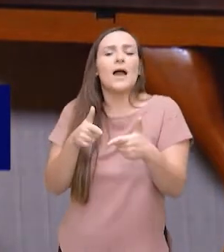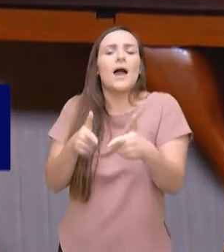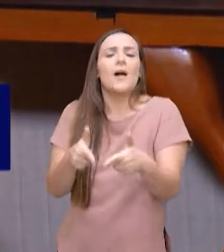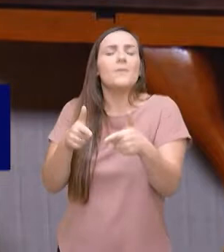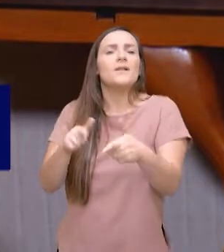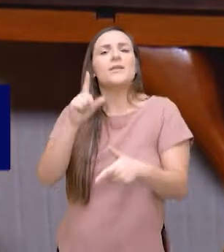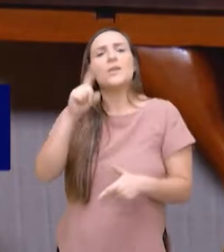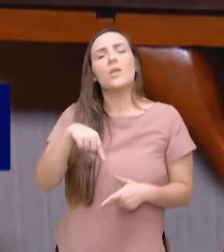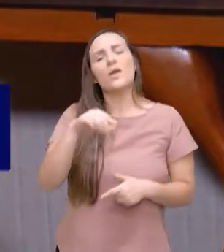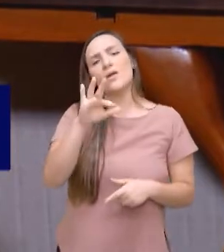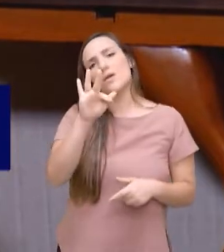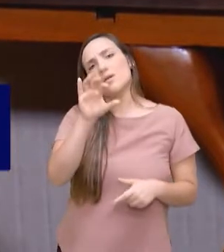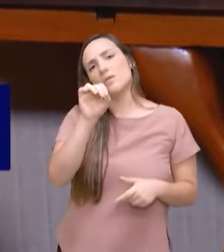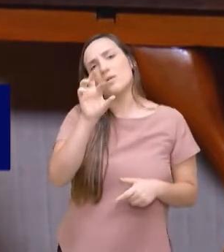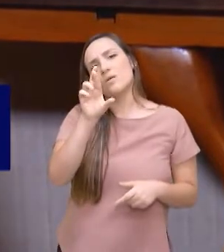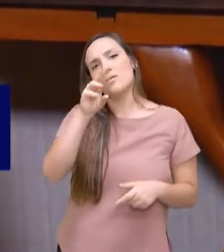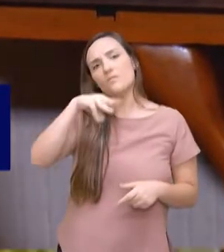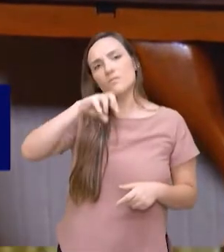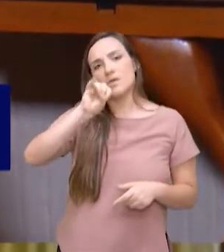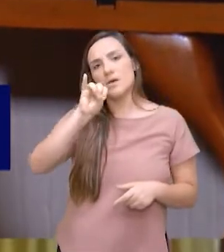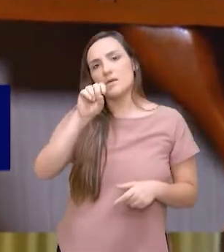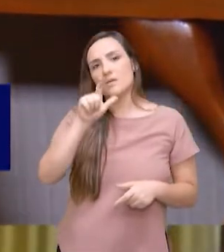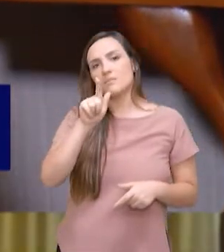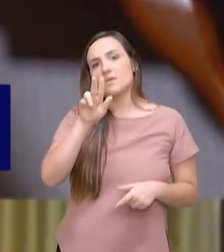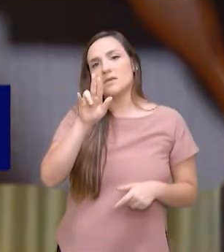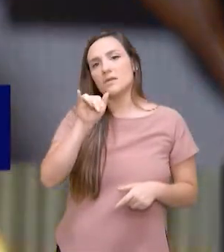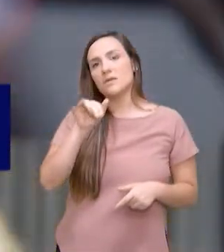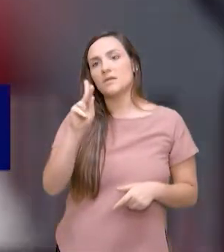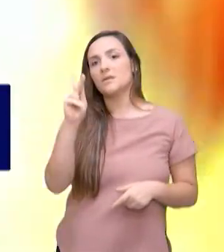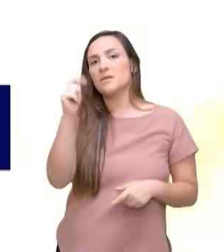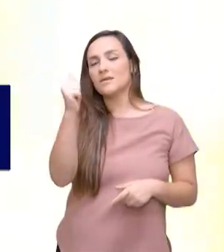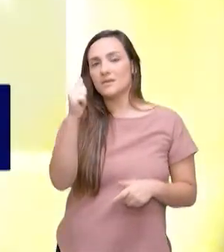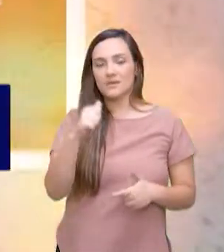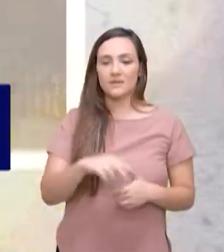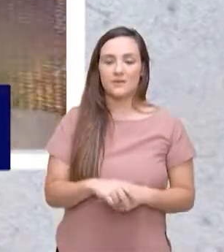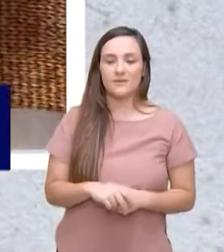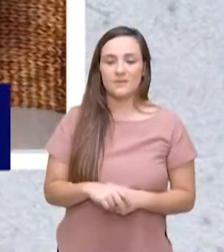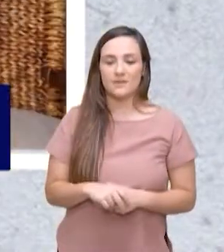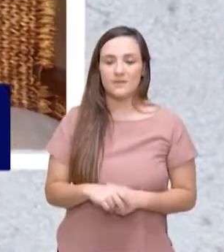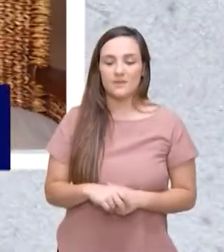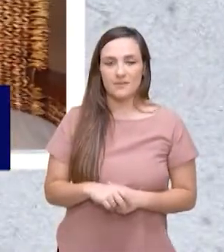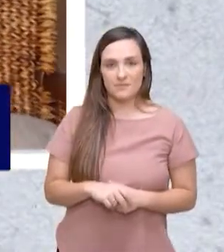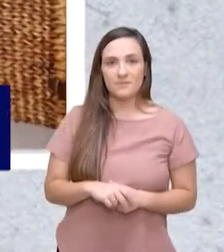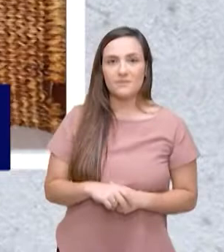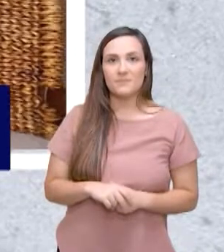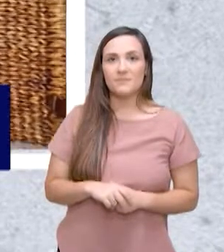Eu saía com isso aí e colocava, sobretudo, aqui,